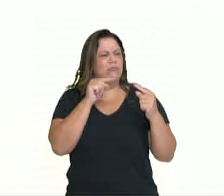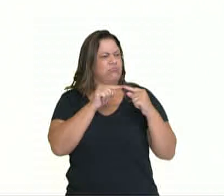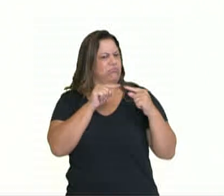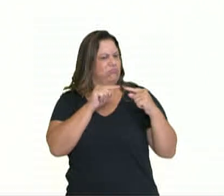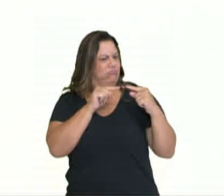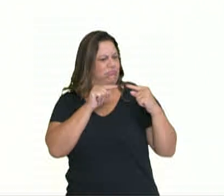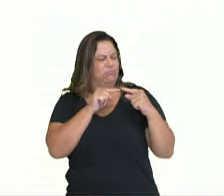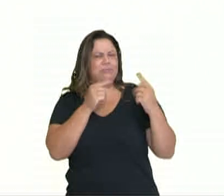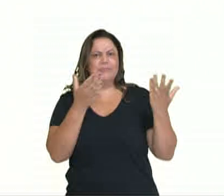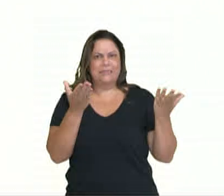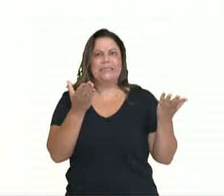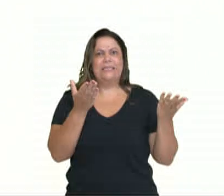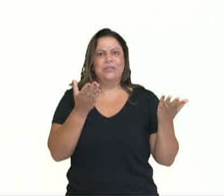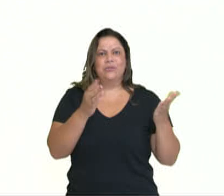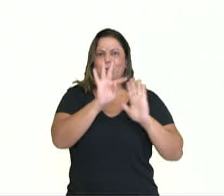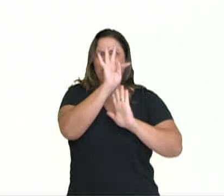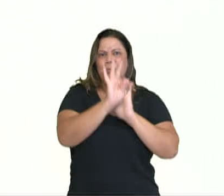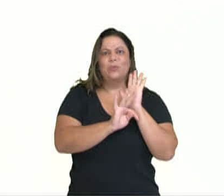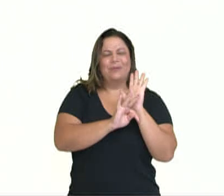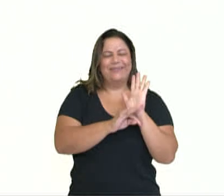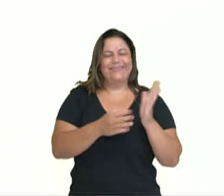com alguns desses textos.